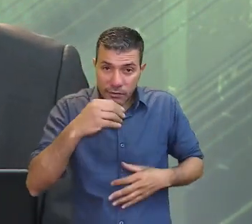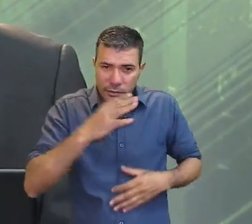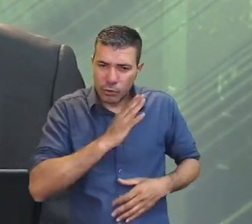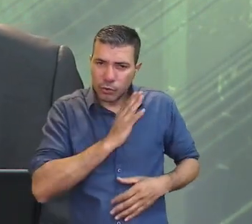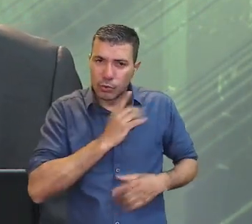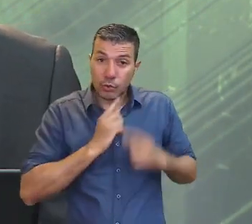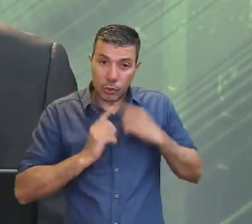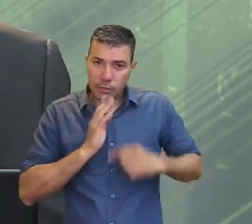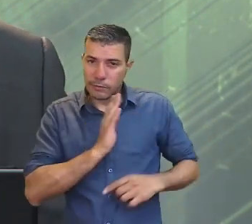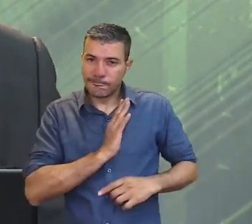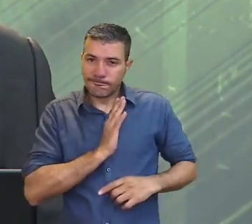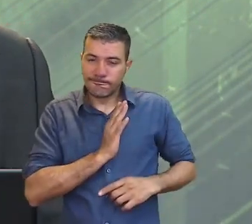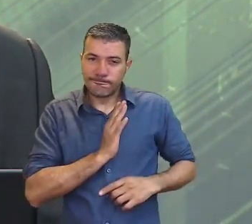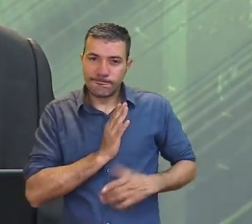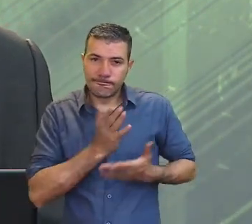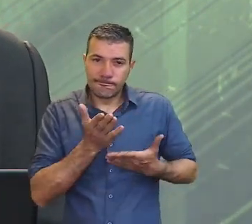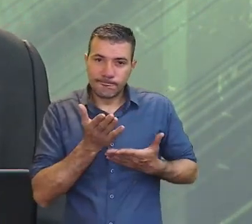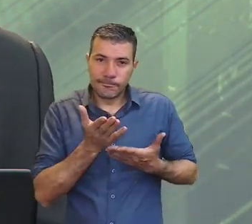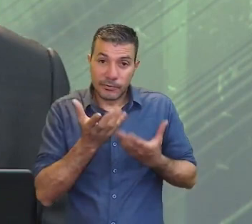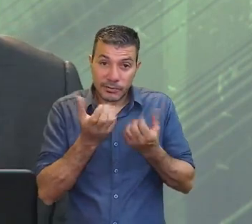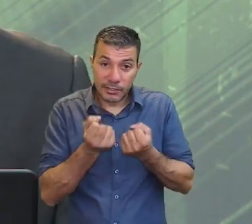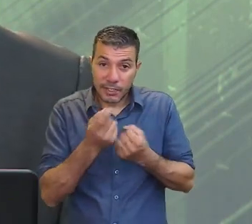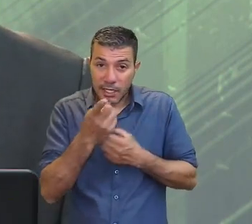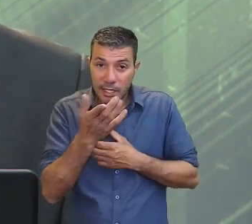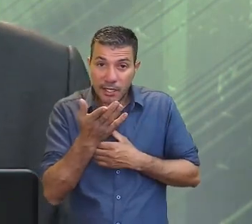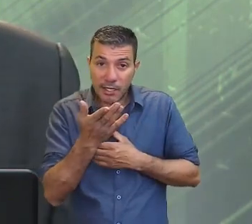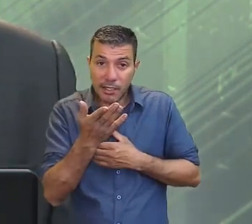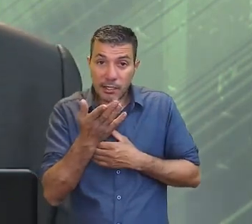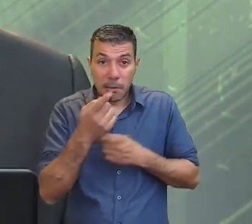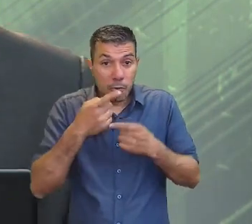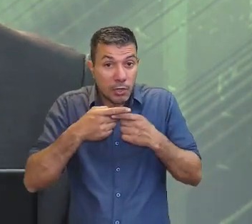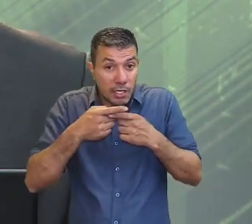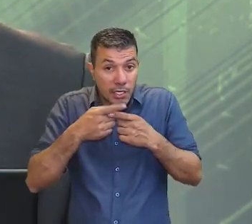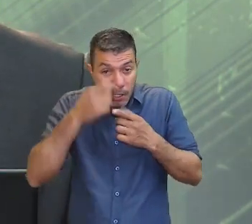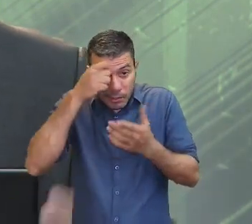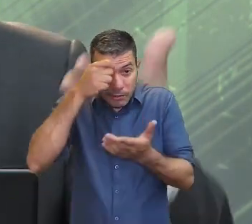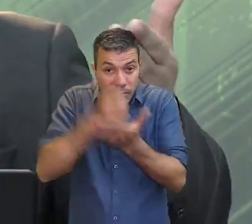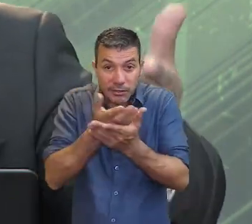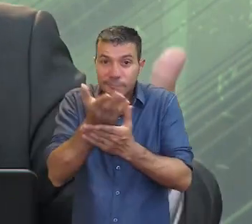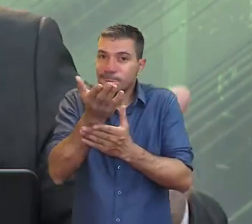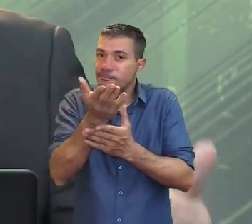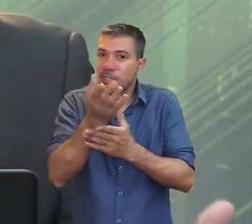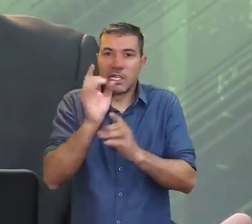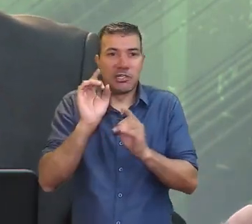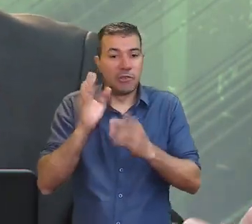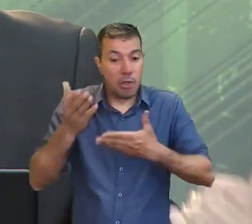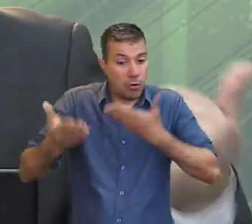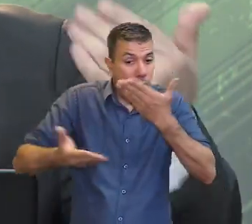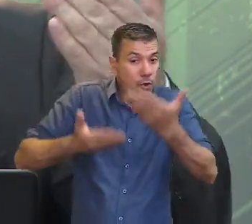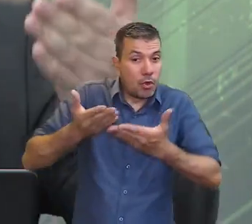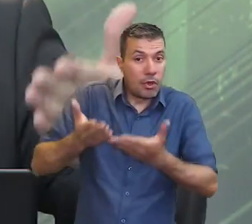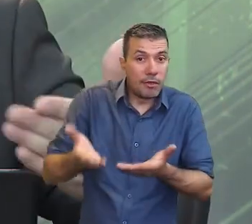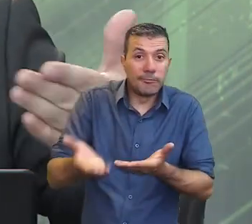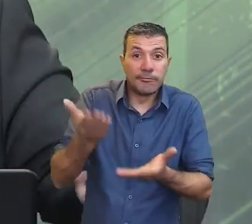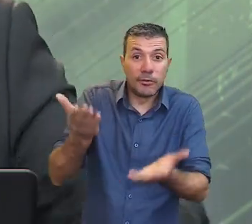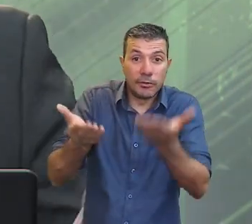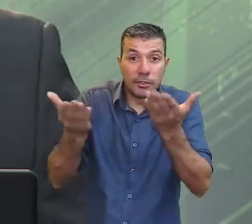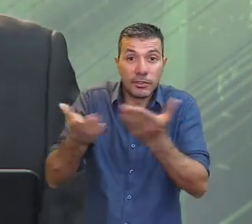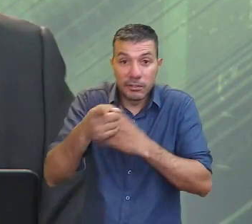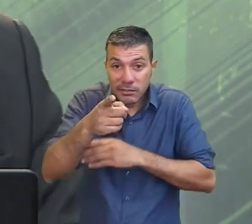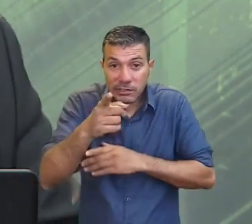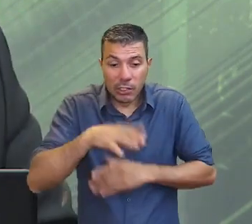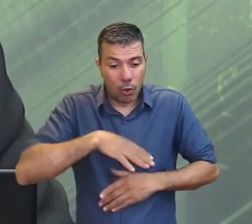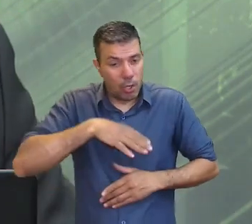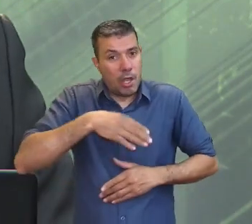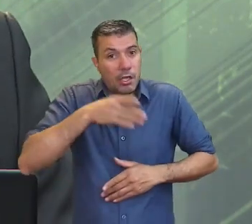coração? Se é isso que você quer, porque a decisão é sua. Nós só podemos te motivar, nós só podemos te ajudar,